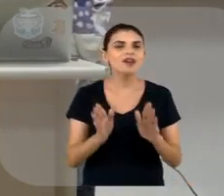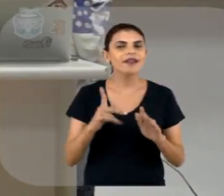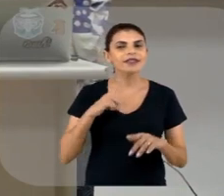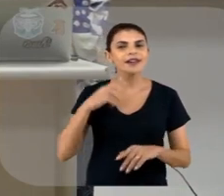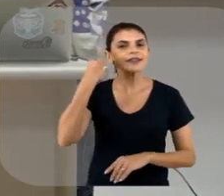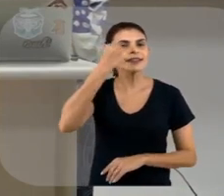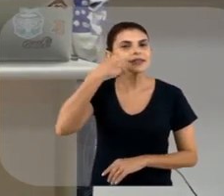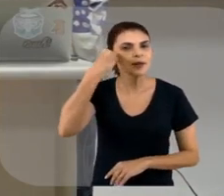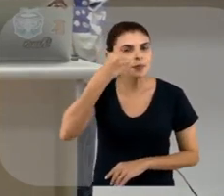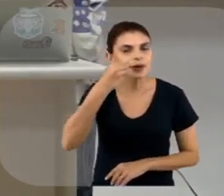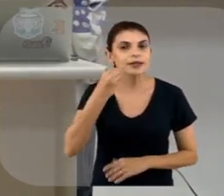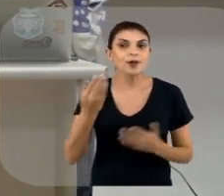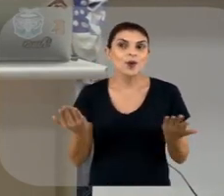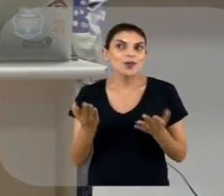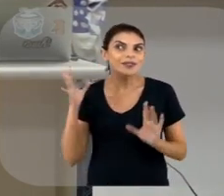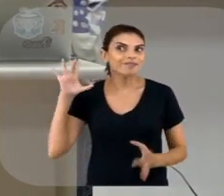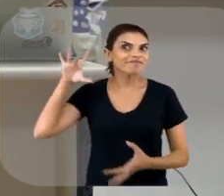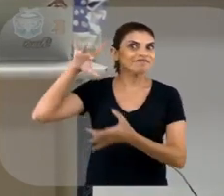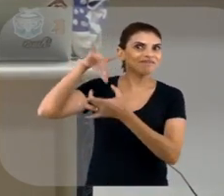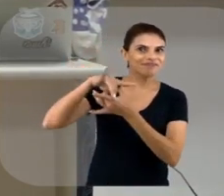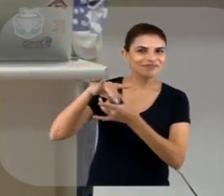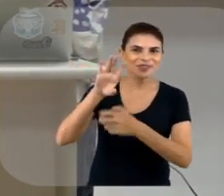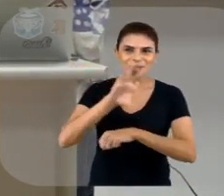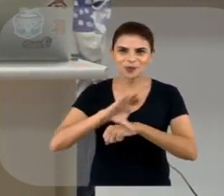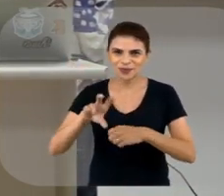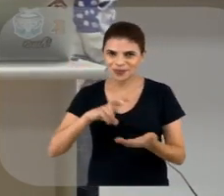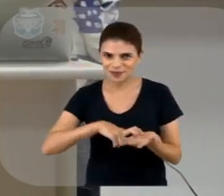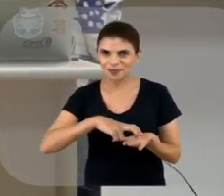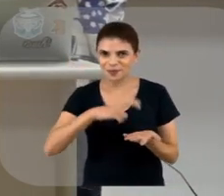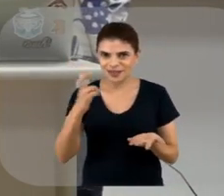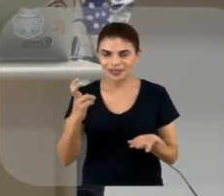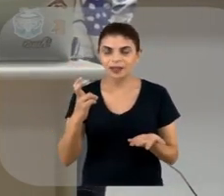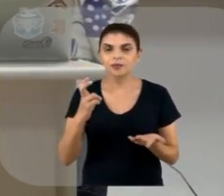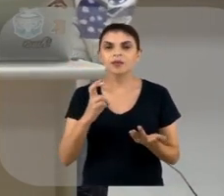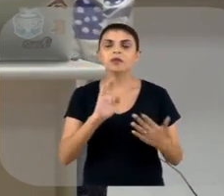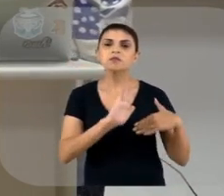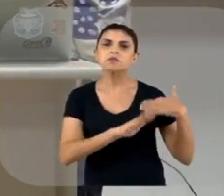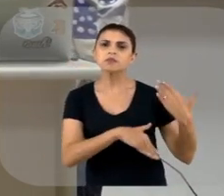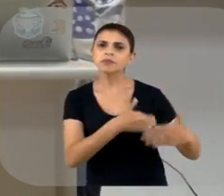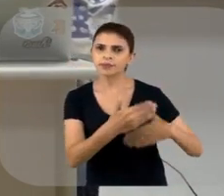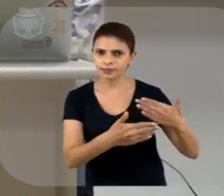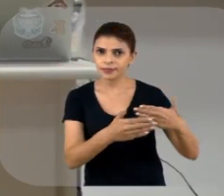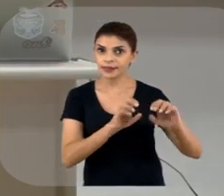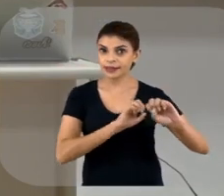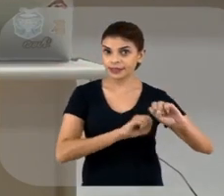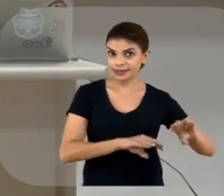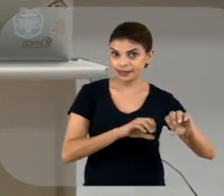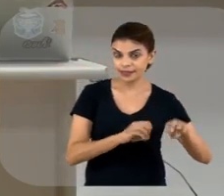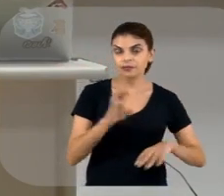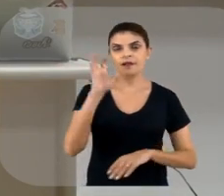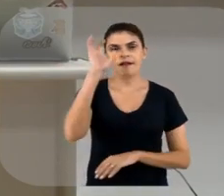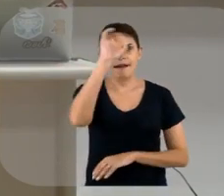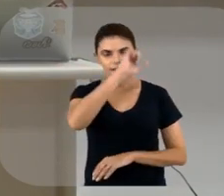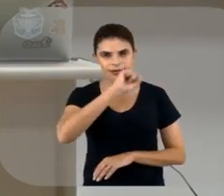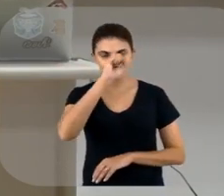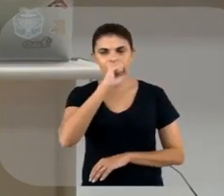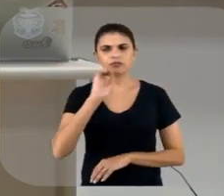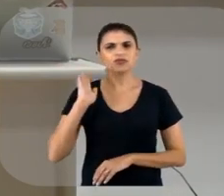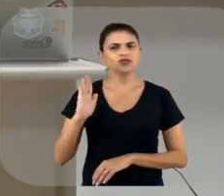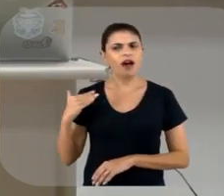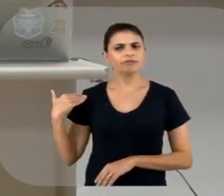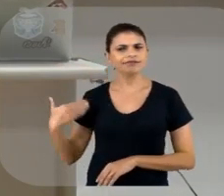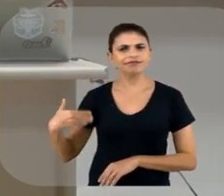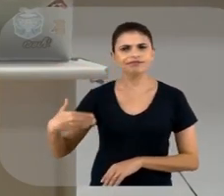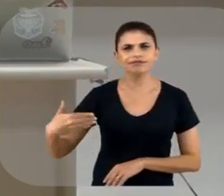foi proposto hoje de manhã, é que o processo de ensino e aprendizagem aí, né, dos